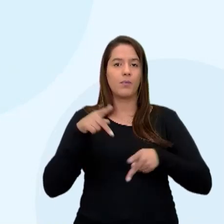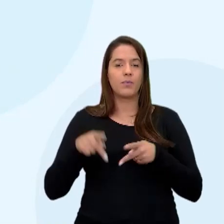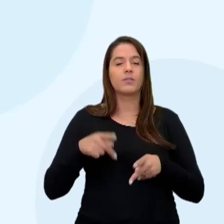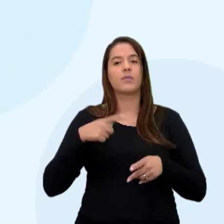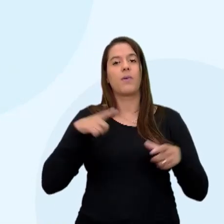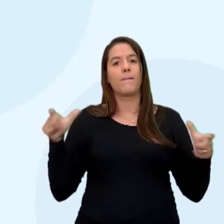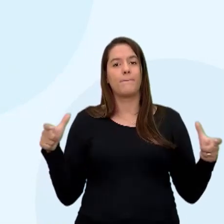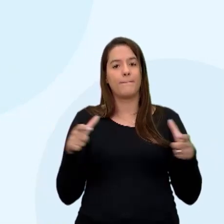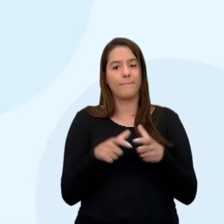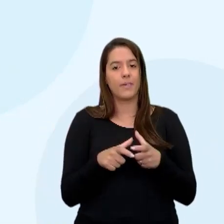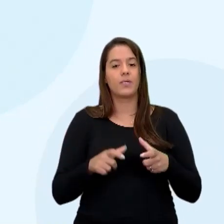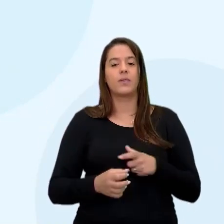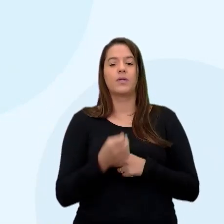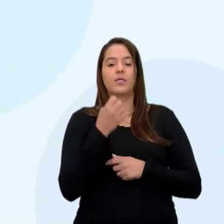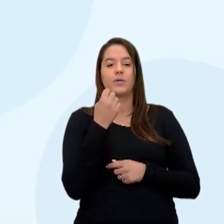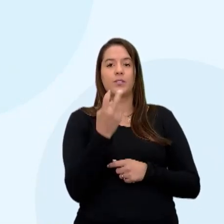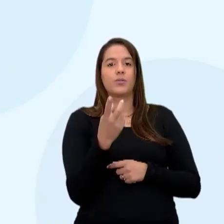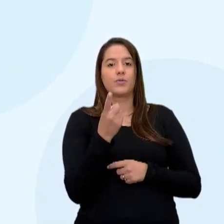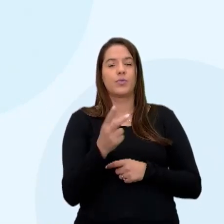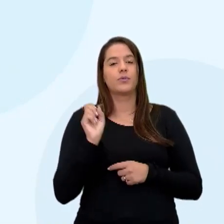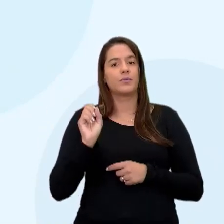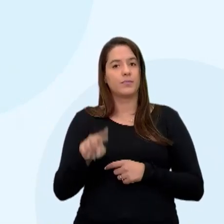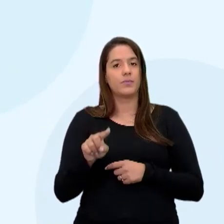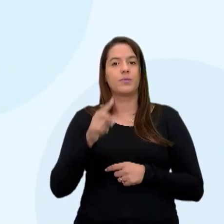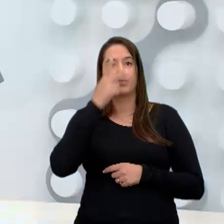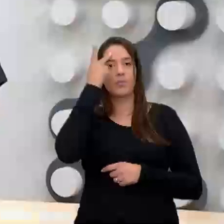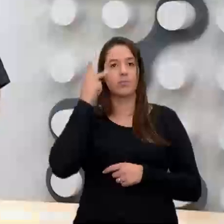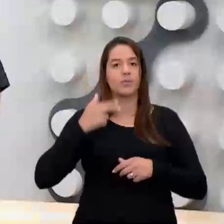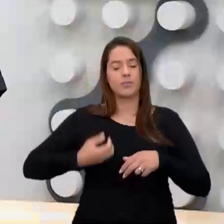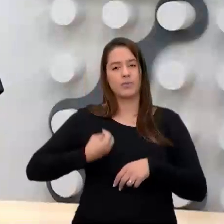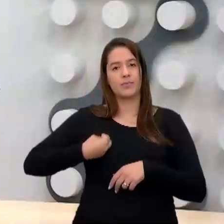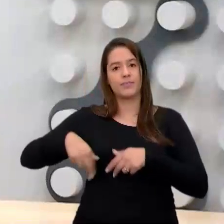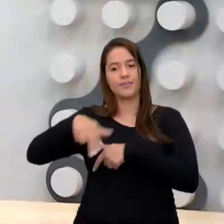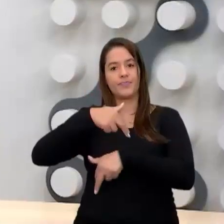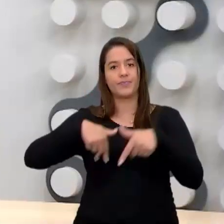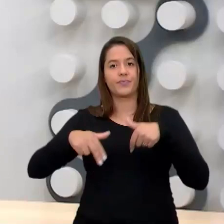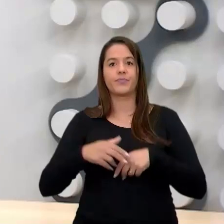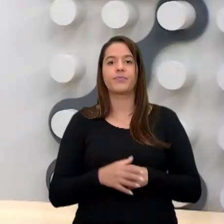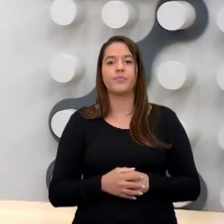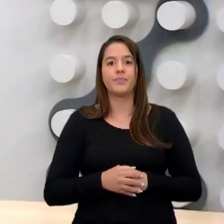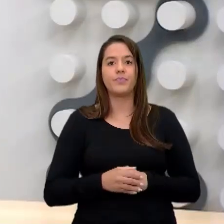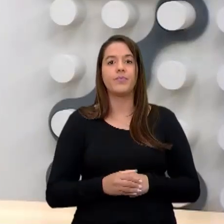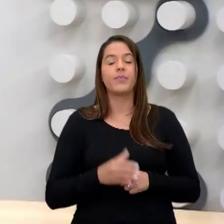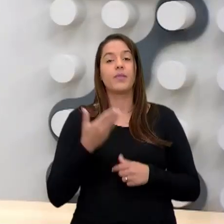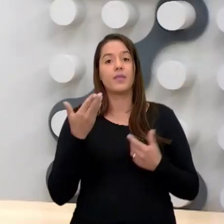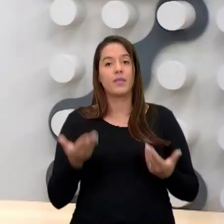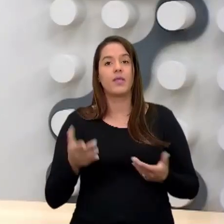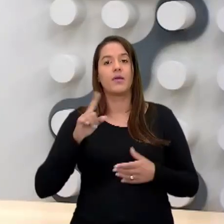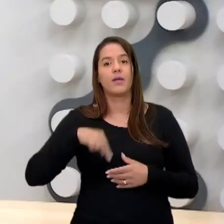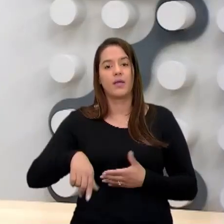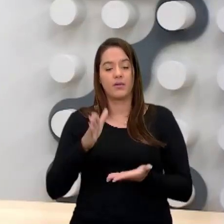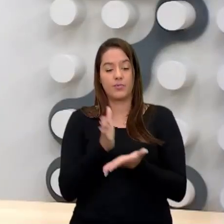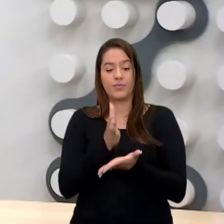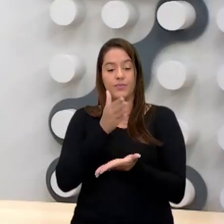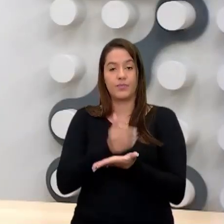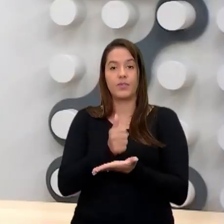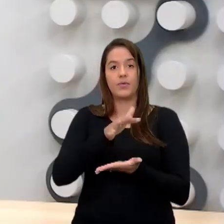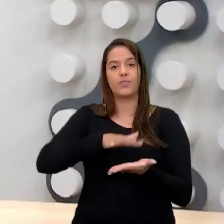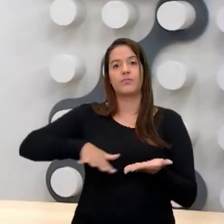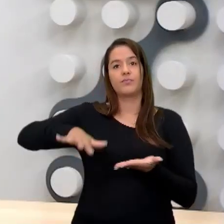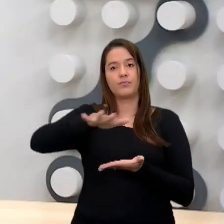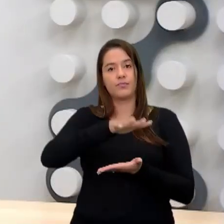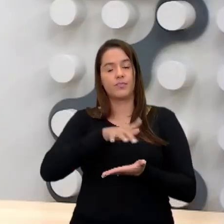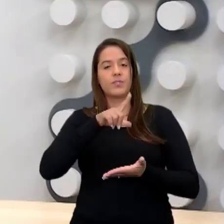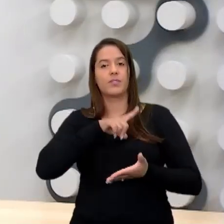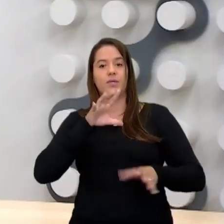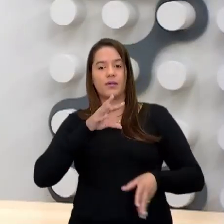inferior a 12.500 habitantes. Entenderam? Então é isso aí, é a divisão, né, regional que nós temos aqui, né, que foi